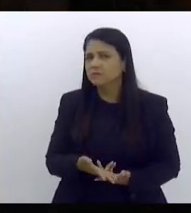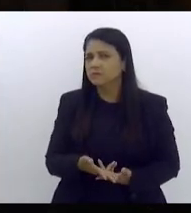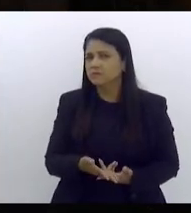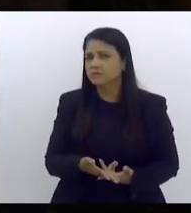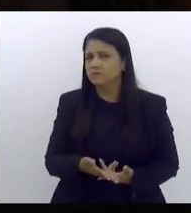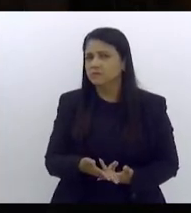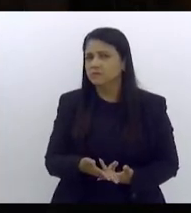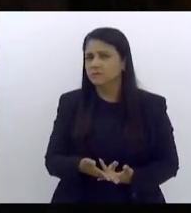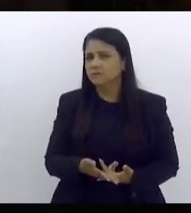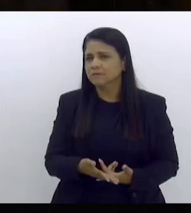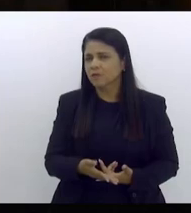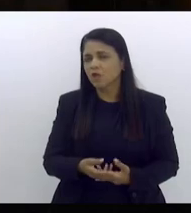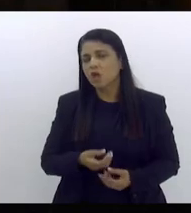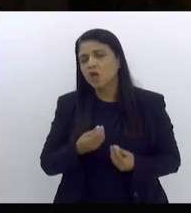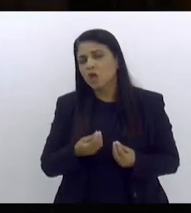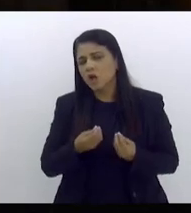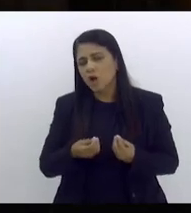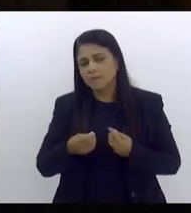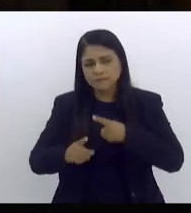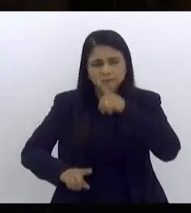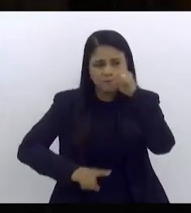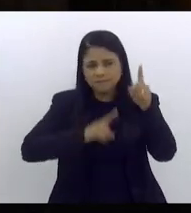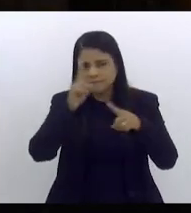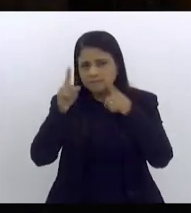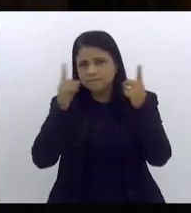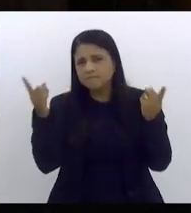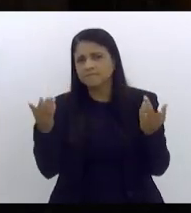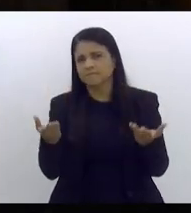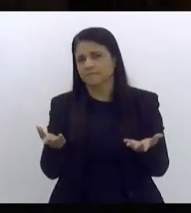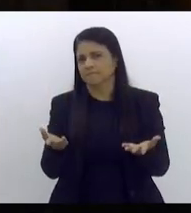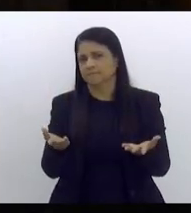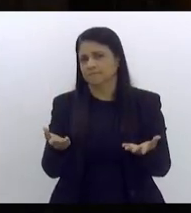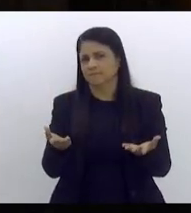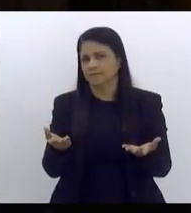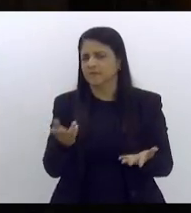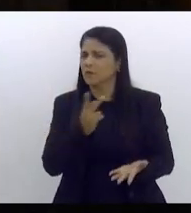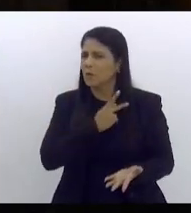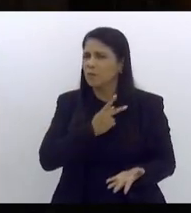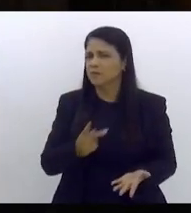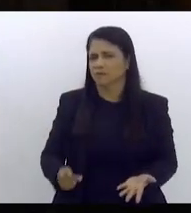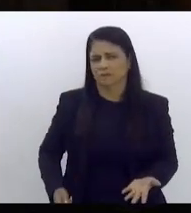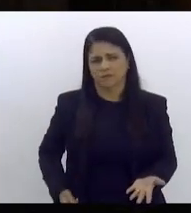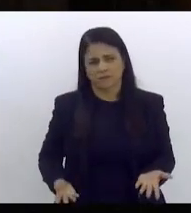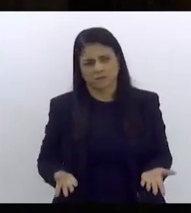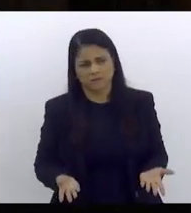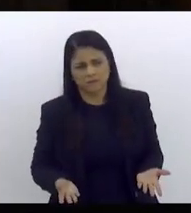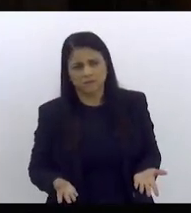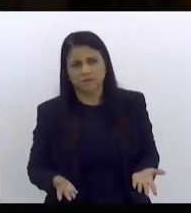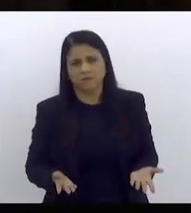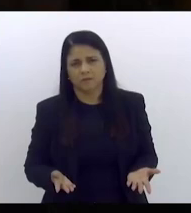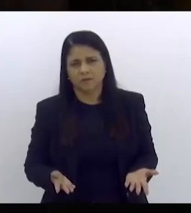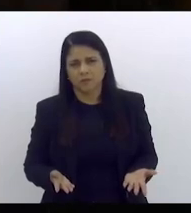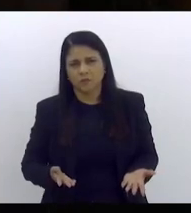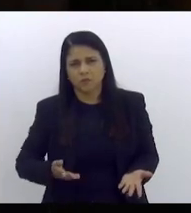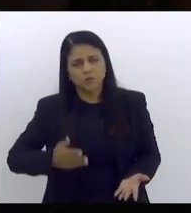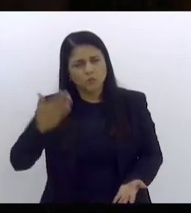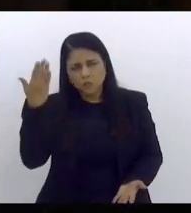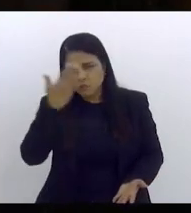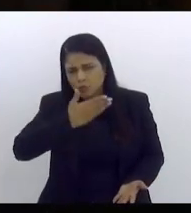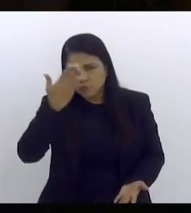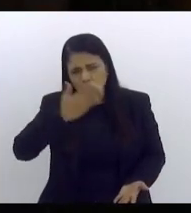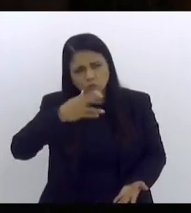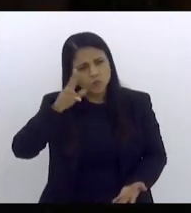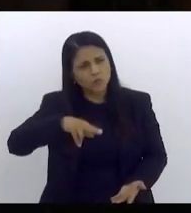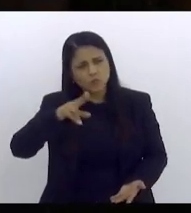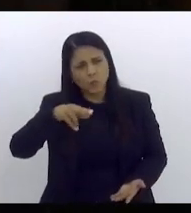se reinventa? Porque, senhor presidente, eu jamais vi, ao